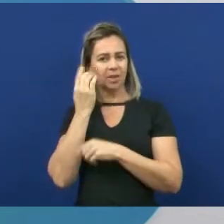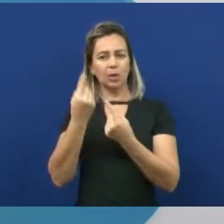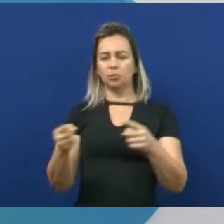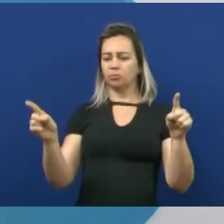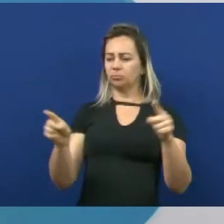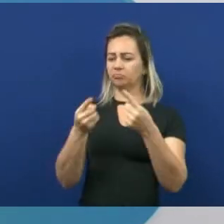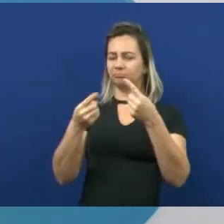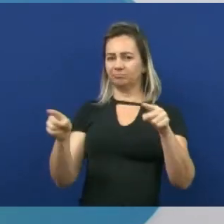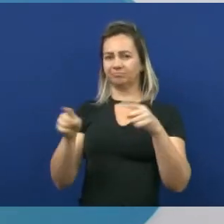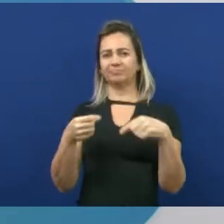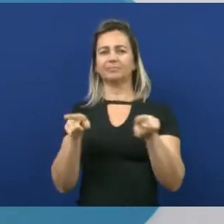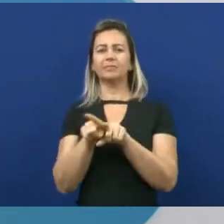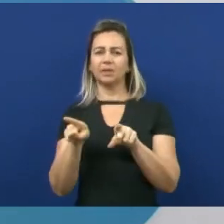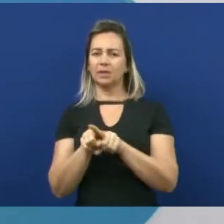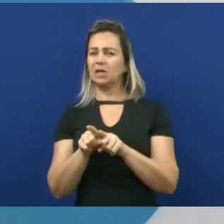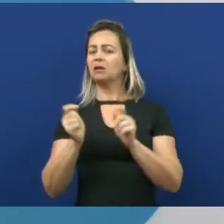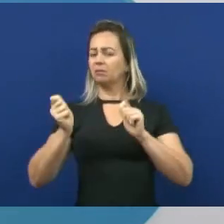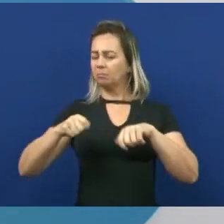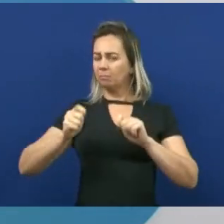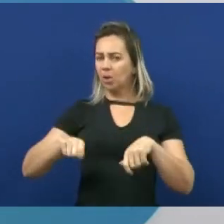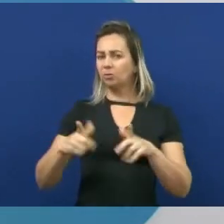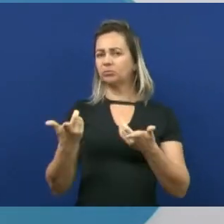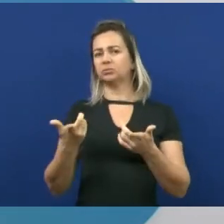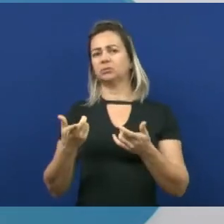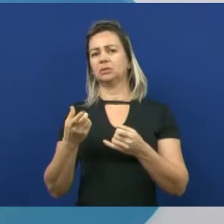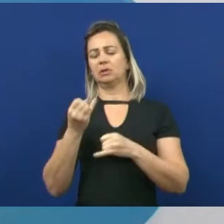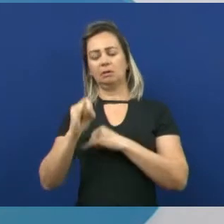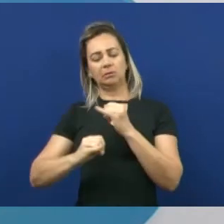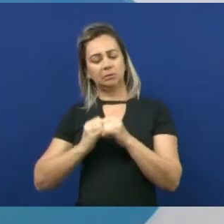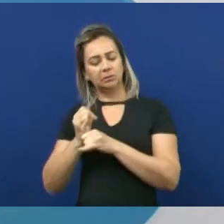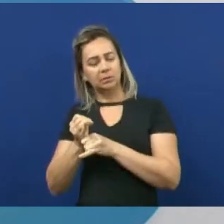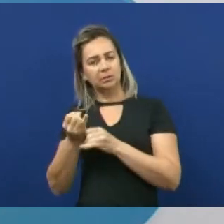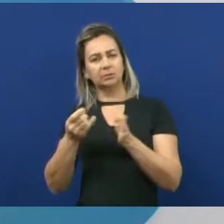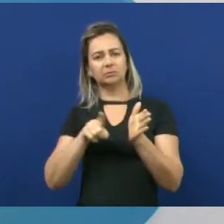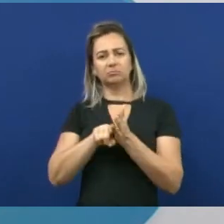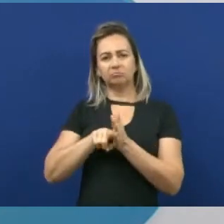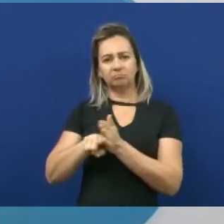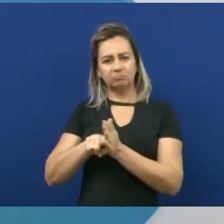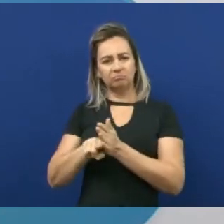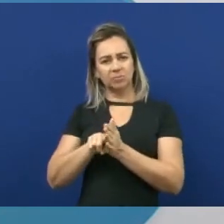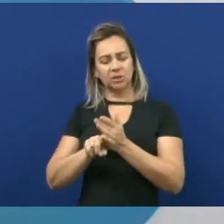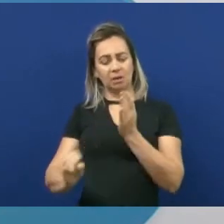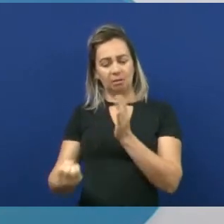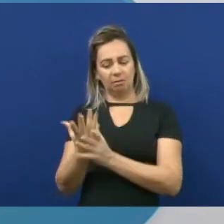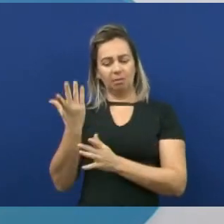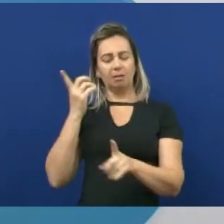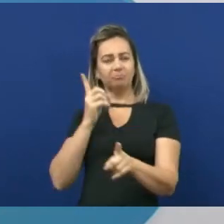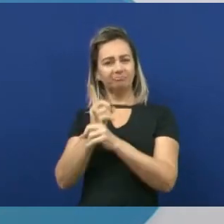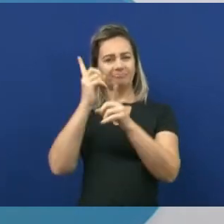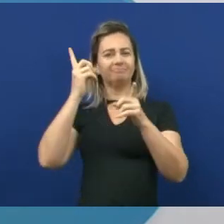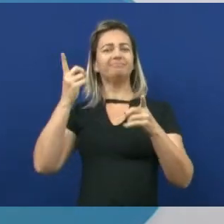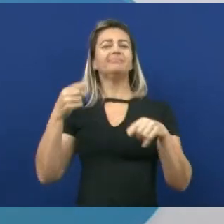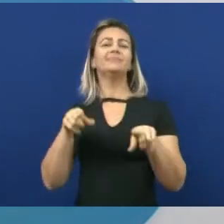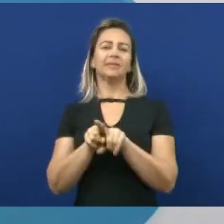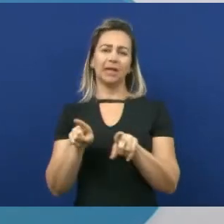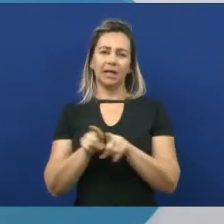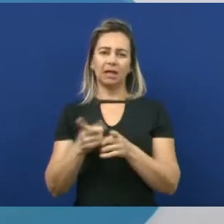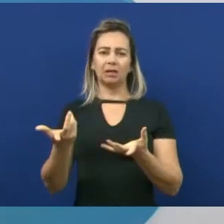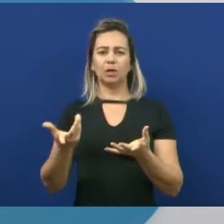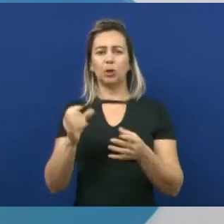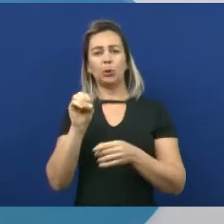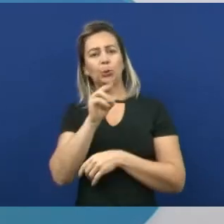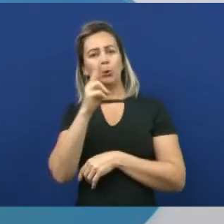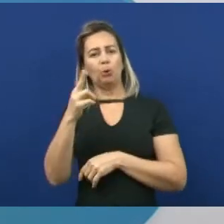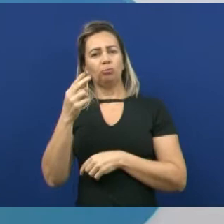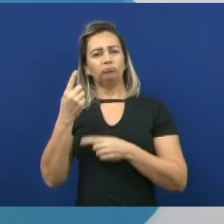sinfônica. A gente pode baixar uma música na internet ou escutar um